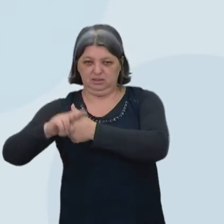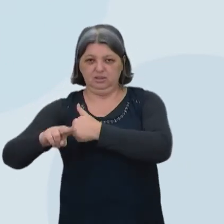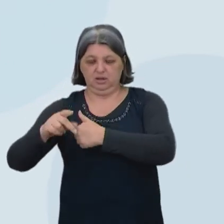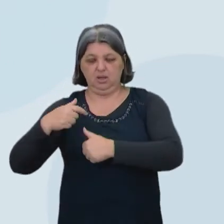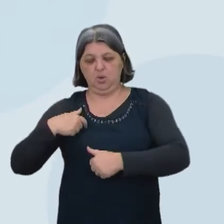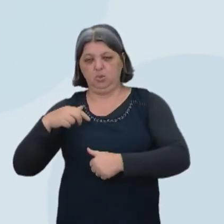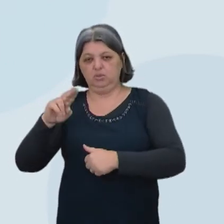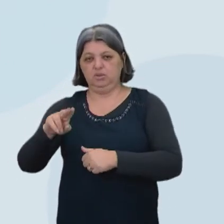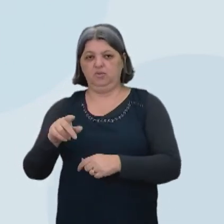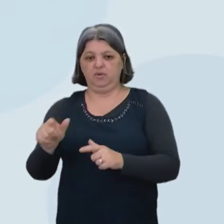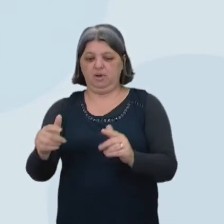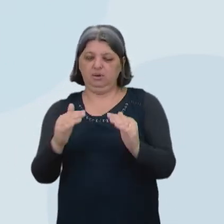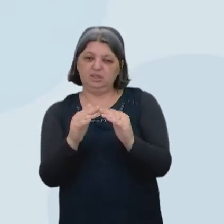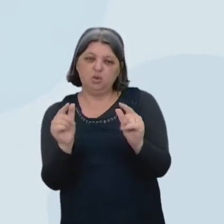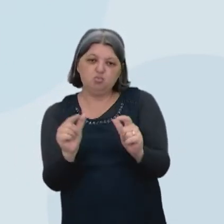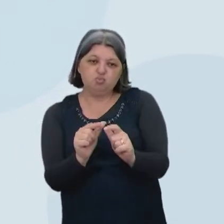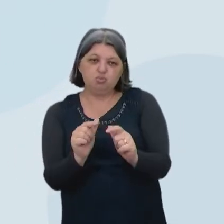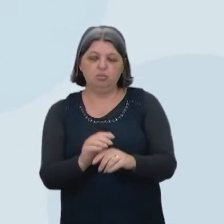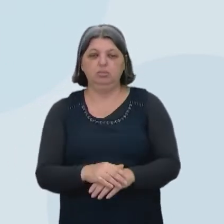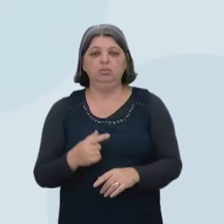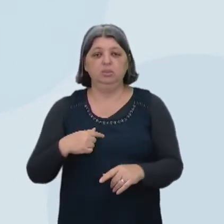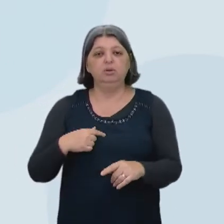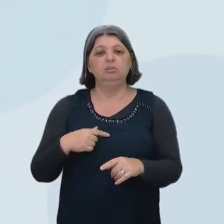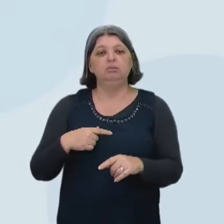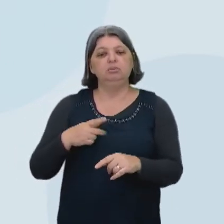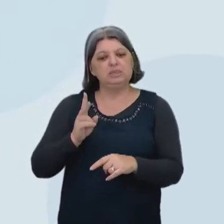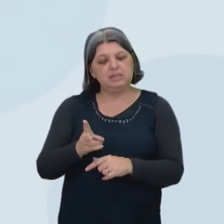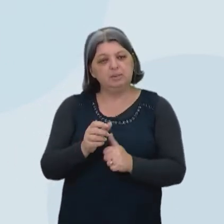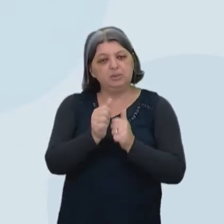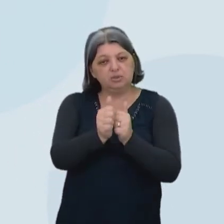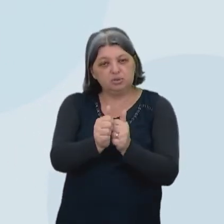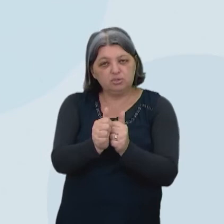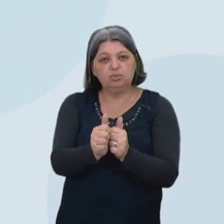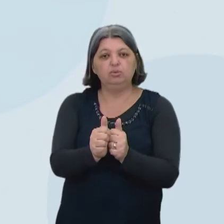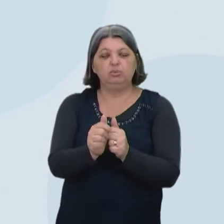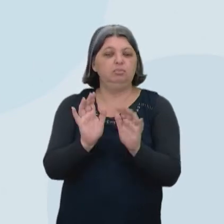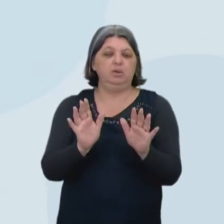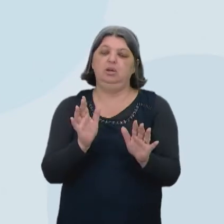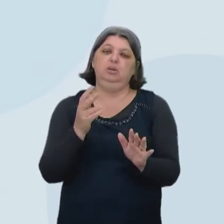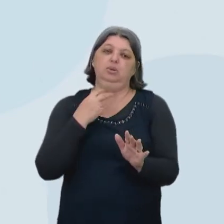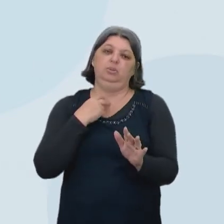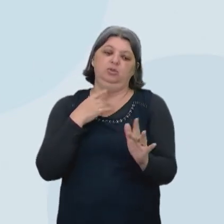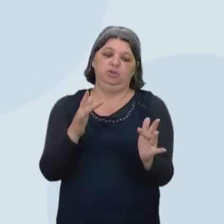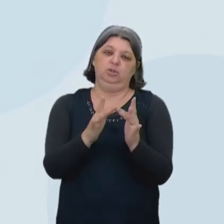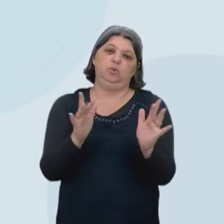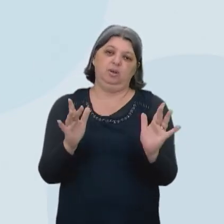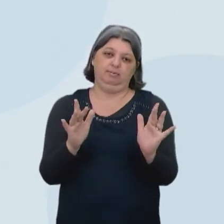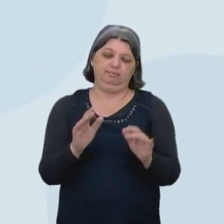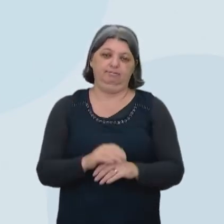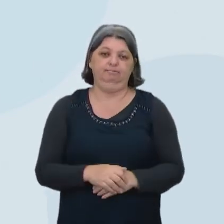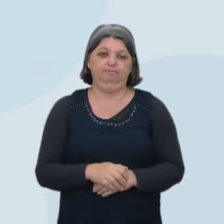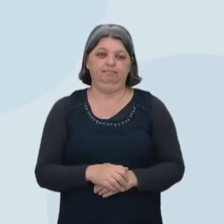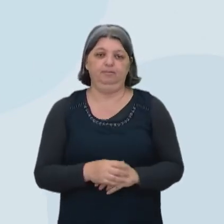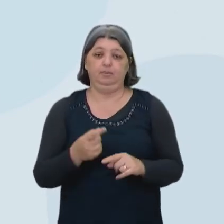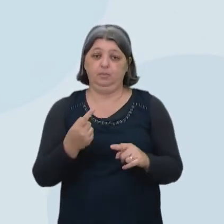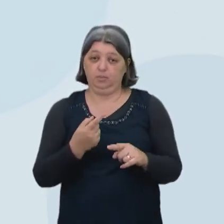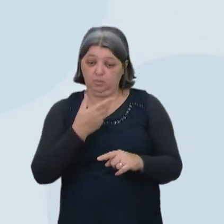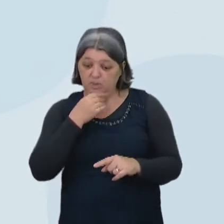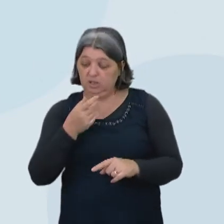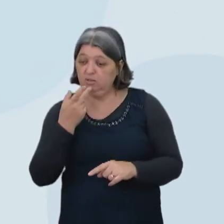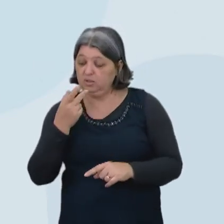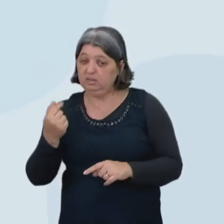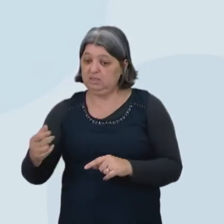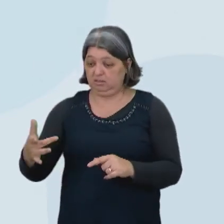mim. Eu fazia companhia ao garoto, mas não podia tocar nele. O menino dizia que se eu encostasse